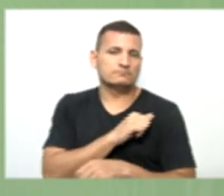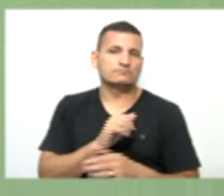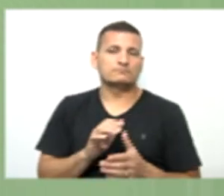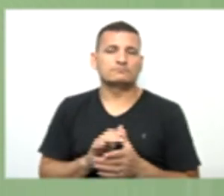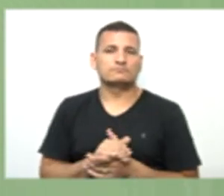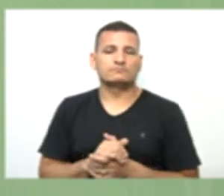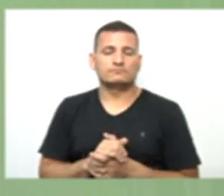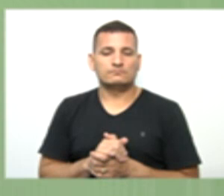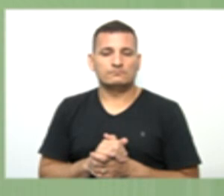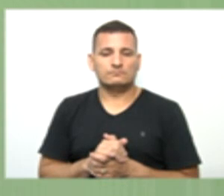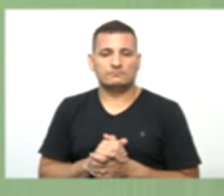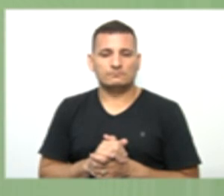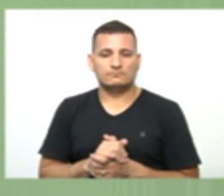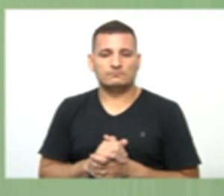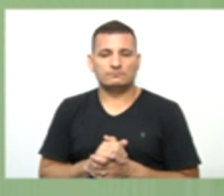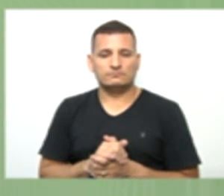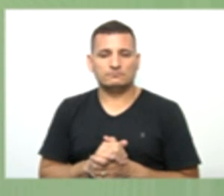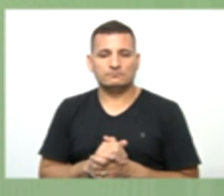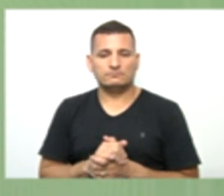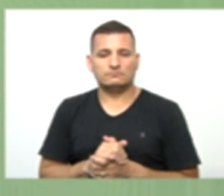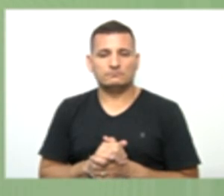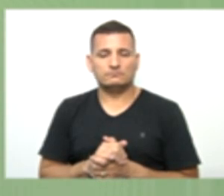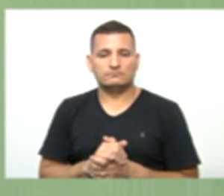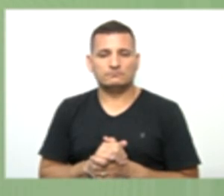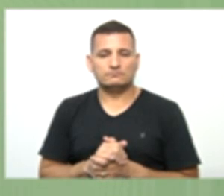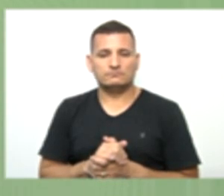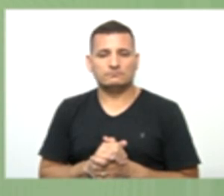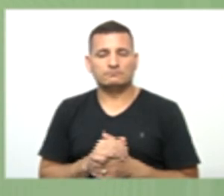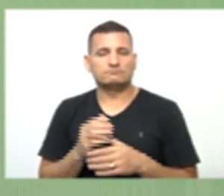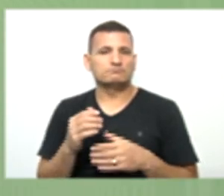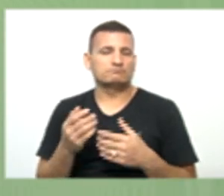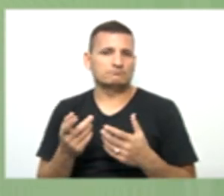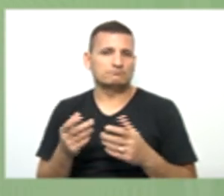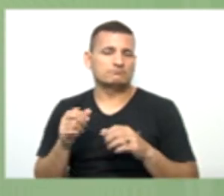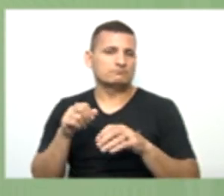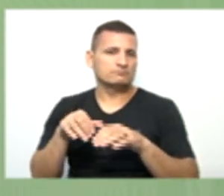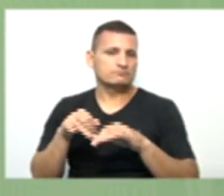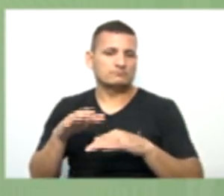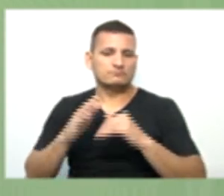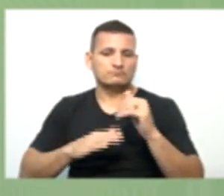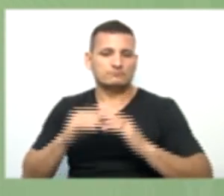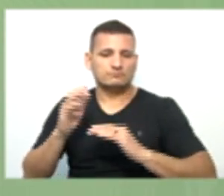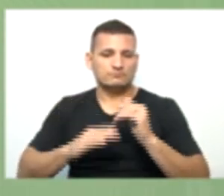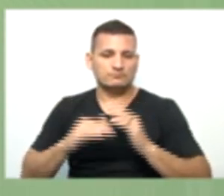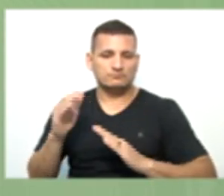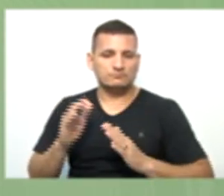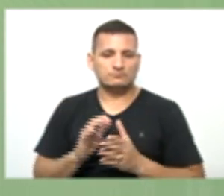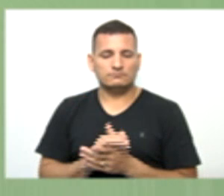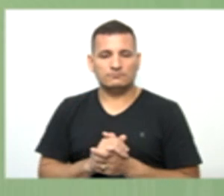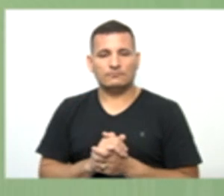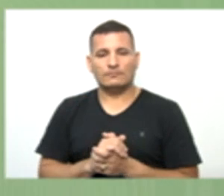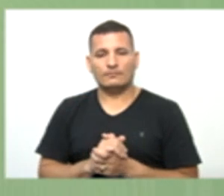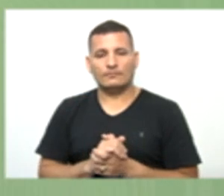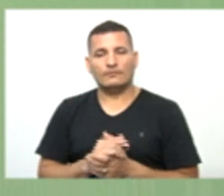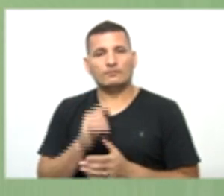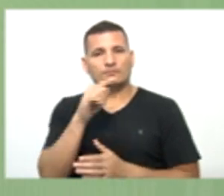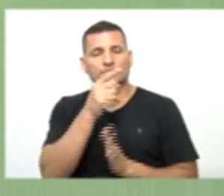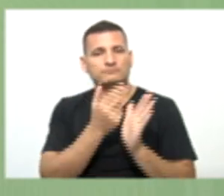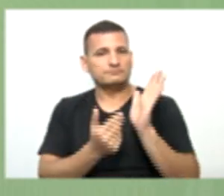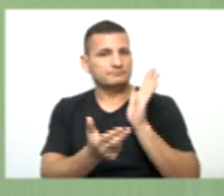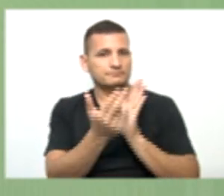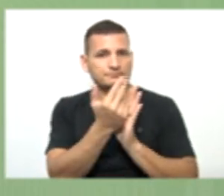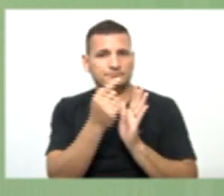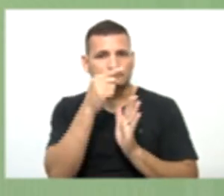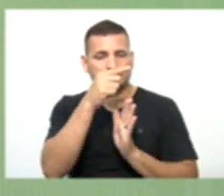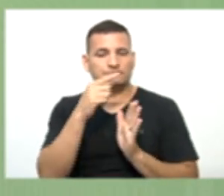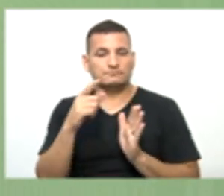para as questões da educação profissional. Então, nesse infográfico aqui,